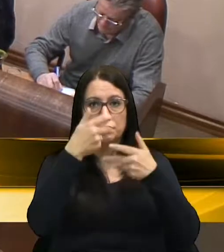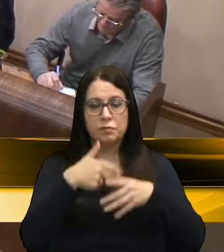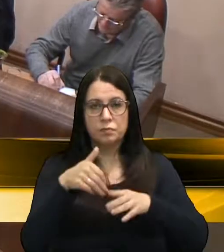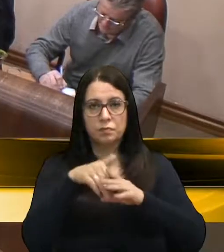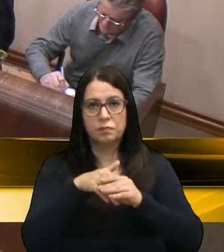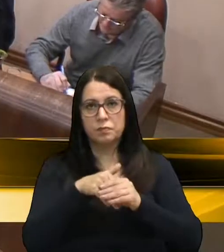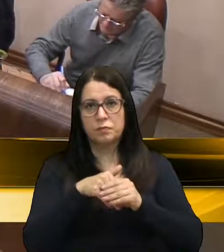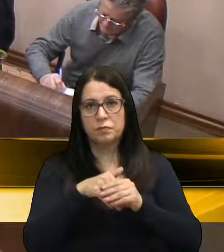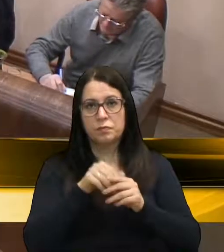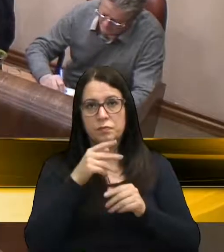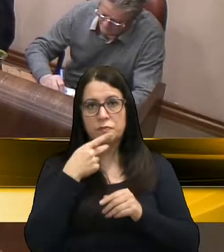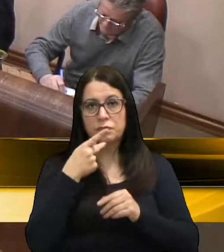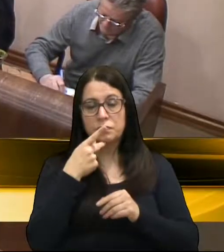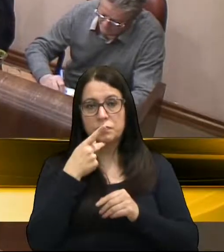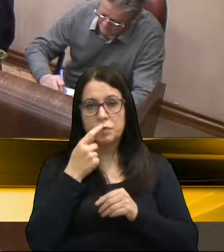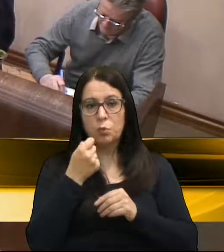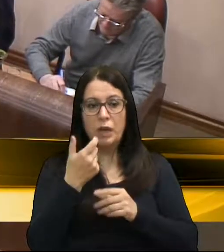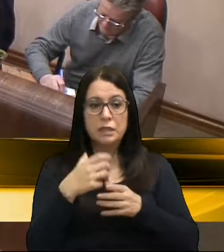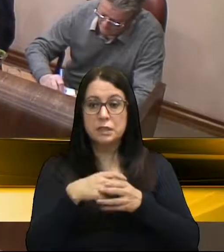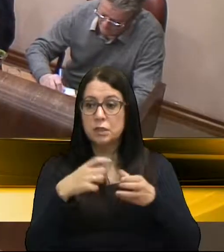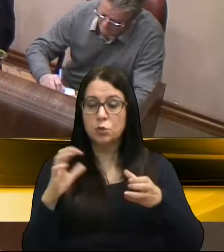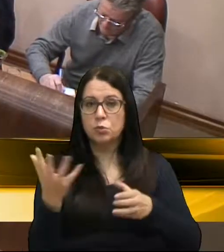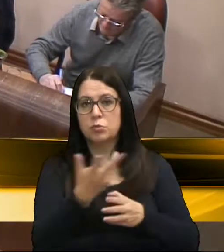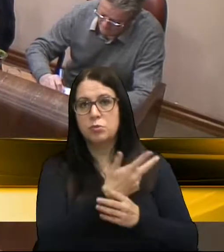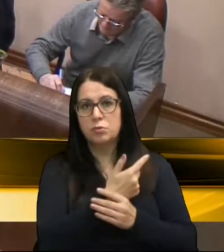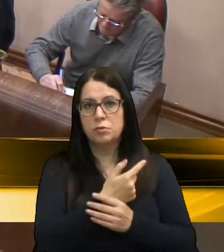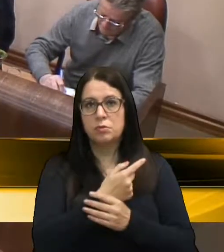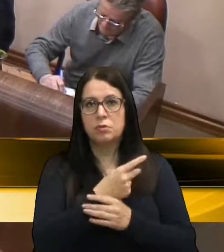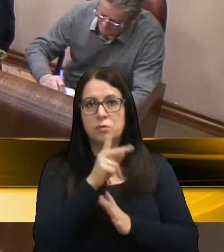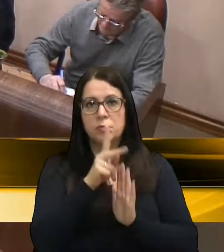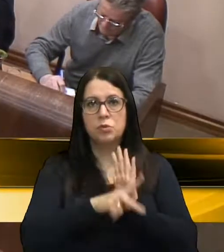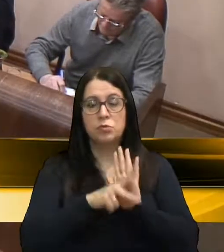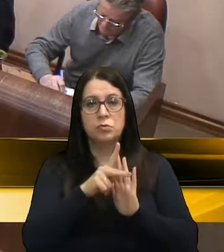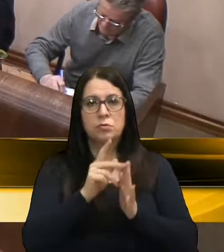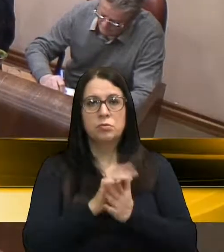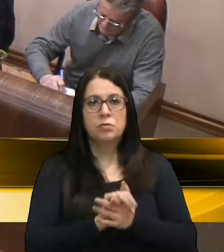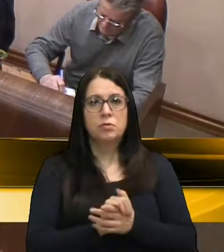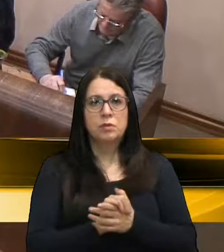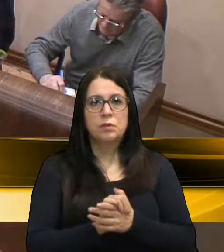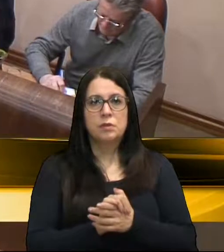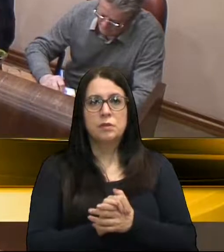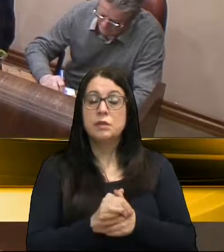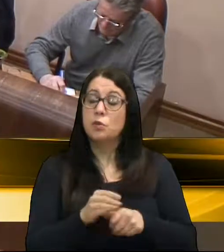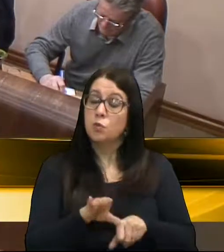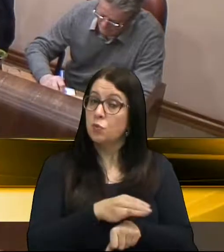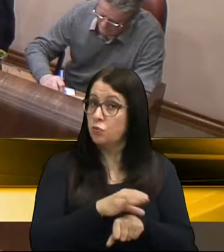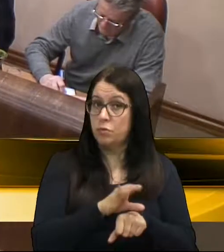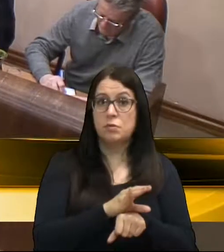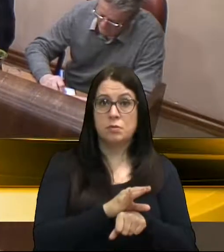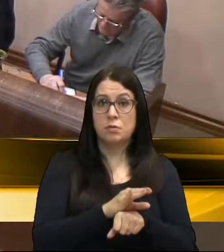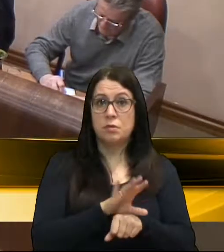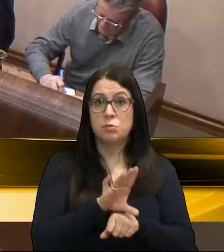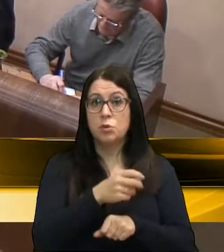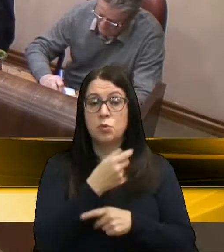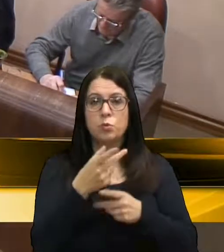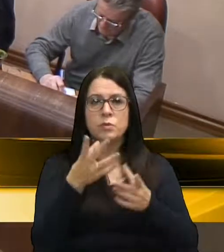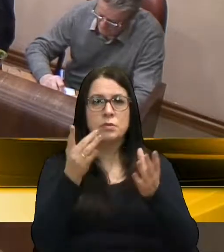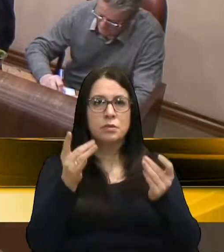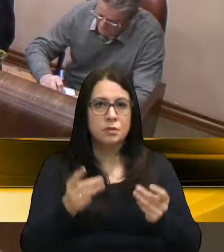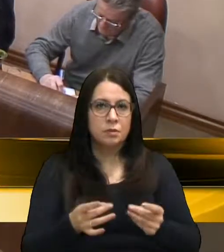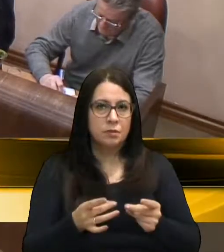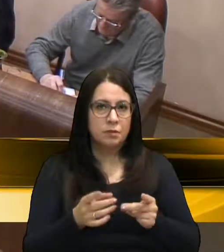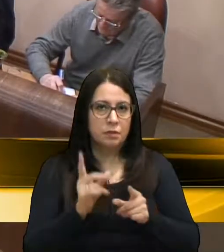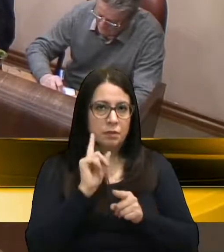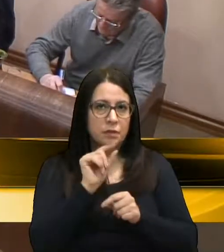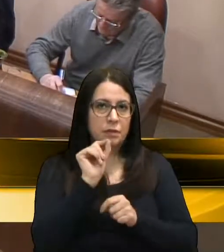voto, dizendo que a grande maioria dos projetos eles são inconstitucionais e muitas vezes por alguns detalhes.